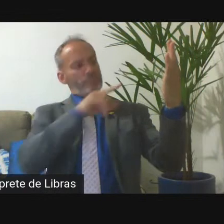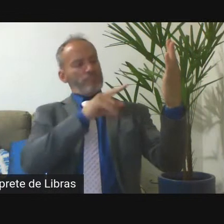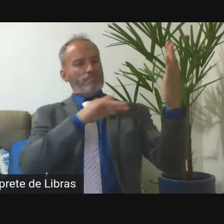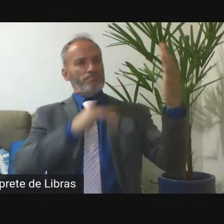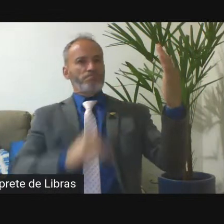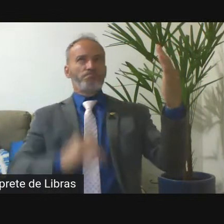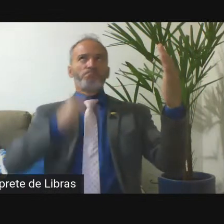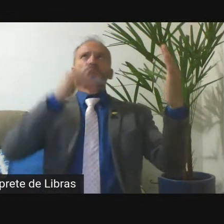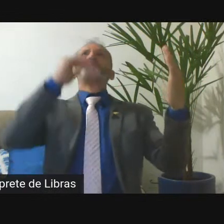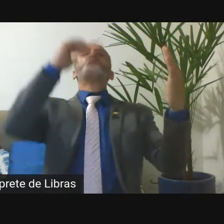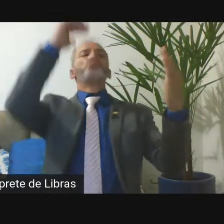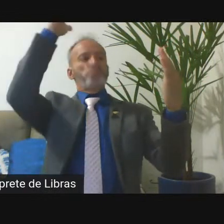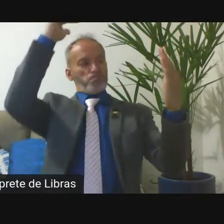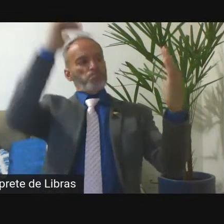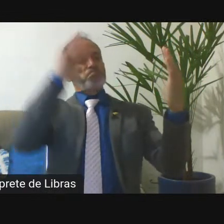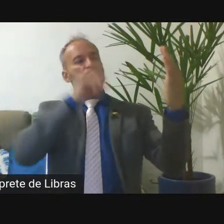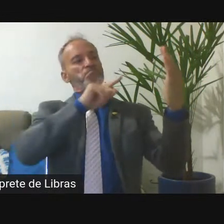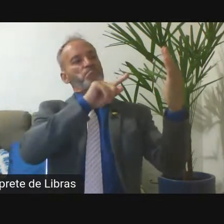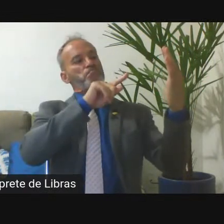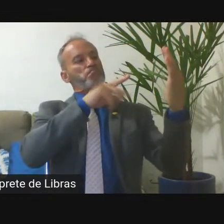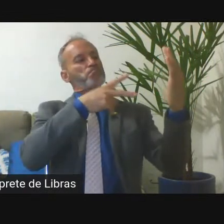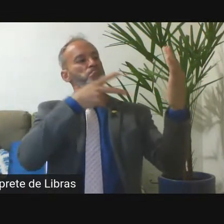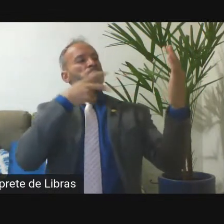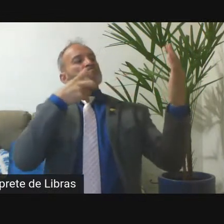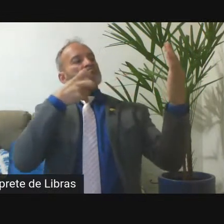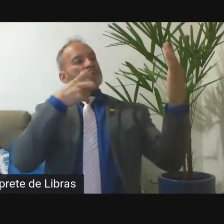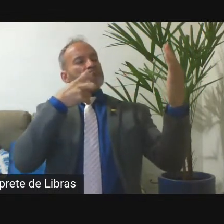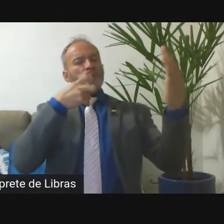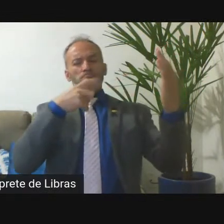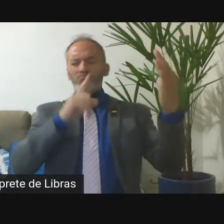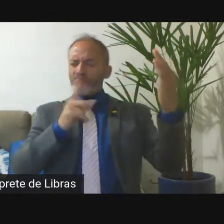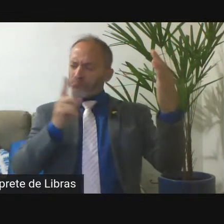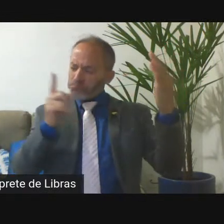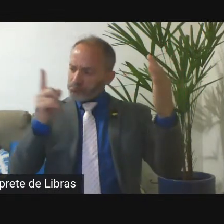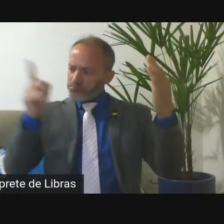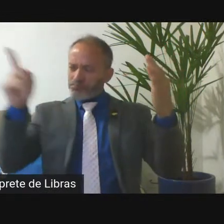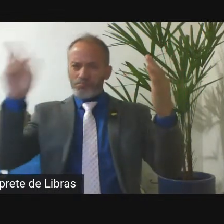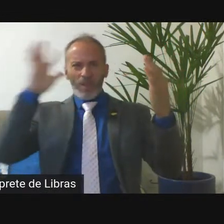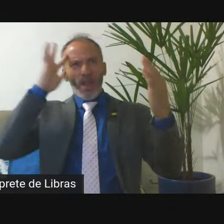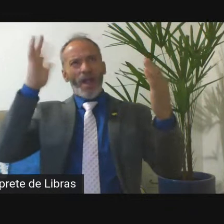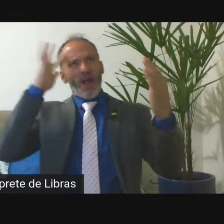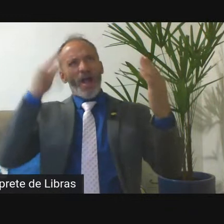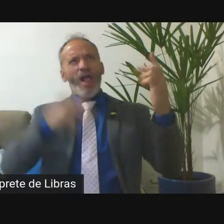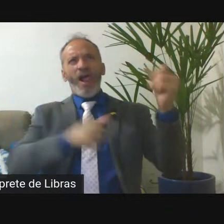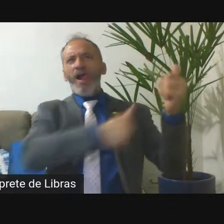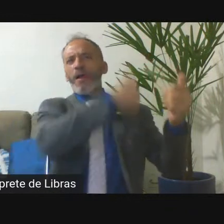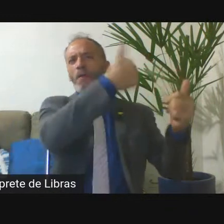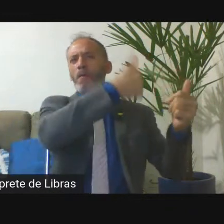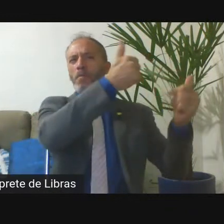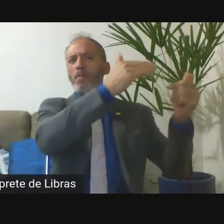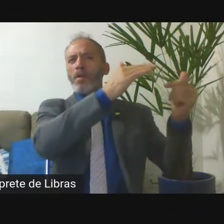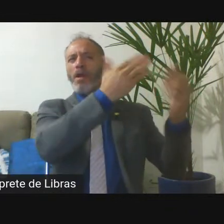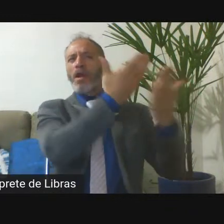cresceu. Você conseguiu ir mais longe do que imaginava naquele primeiro dia de